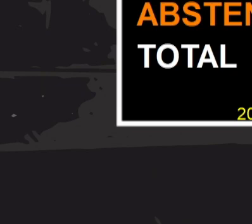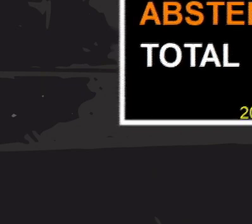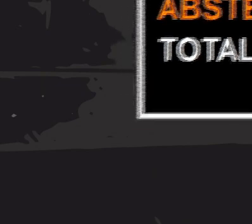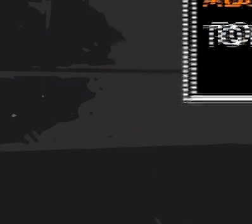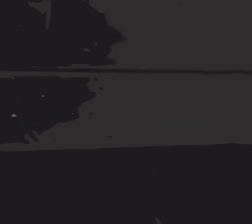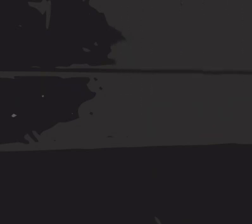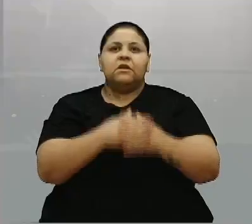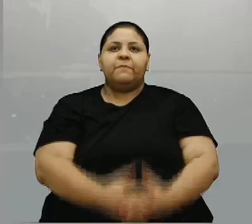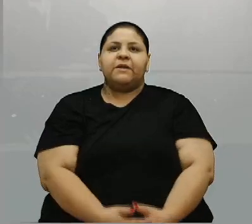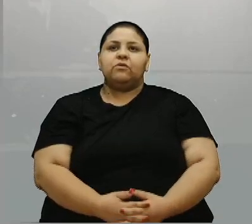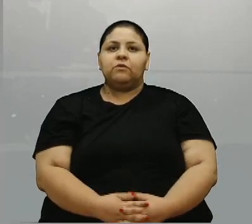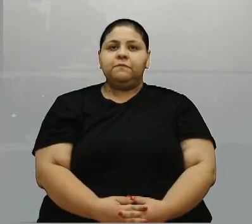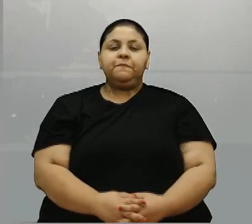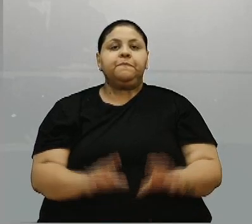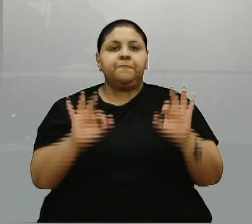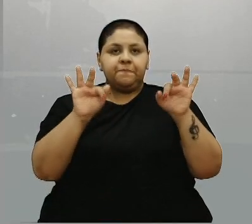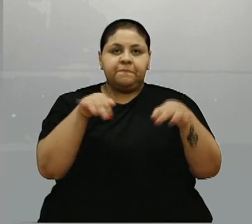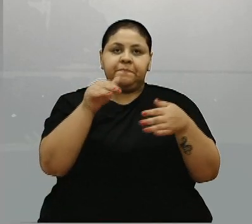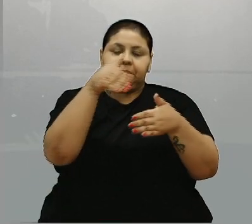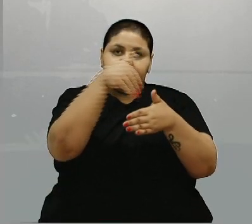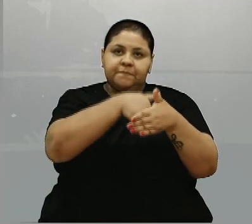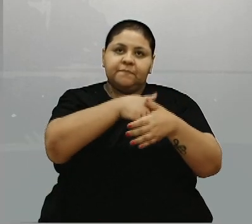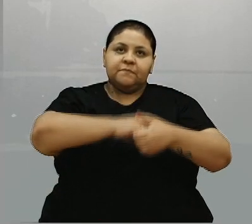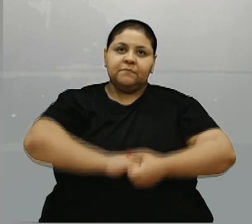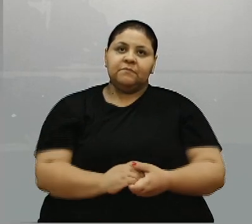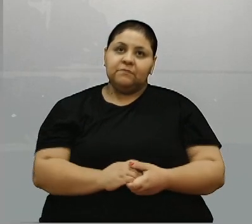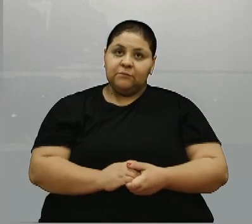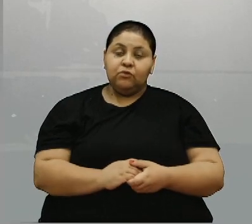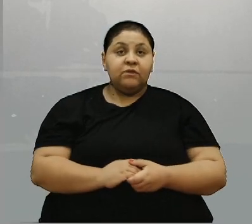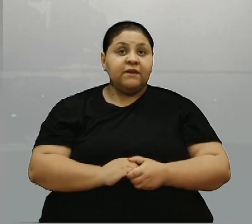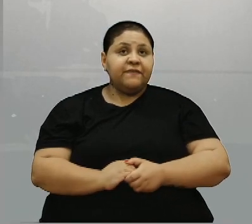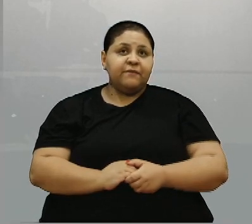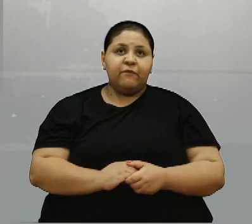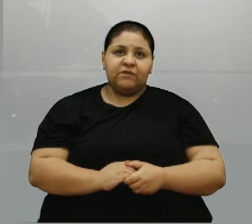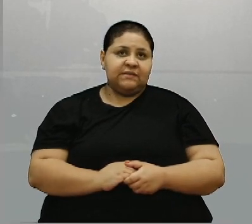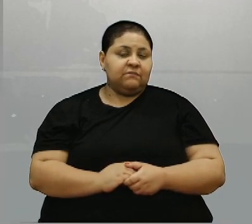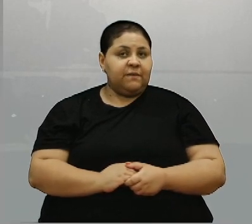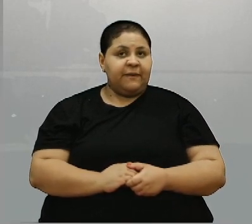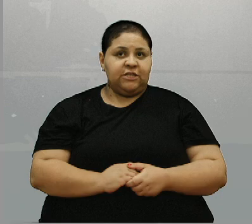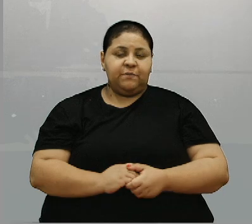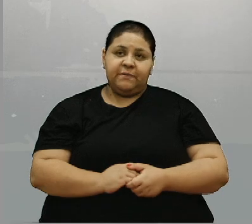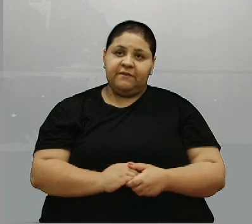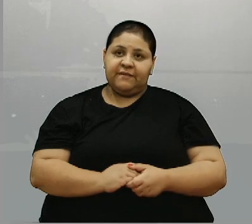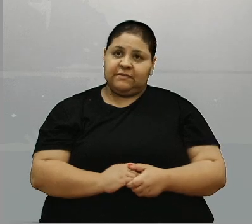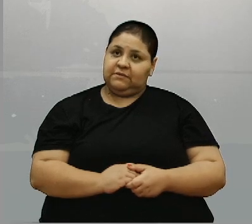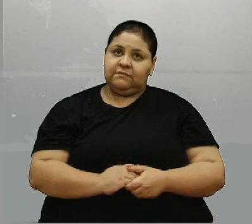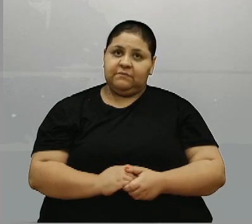Encerrado o registro dos votos, encerrada a votação.